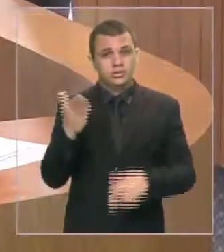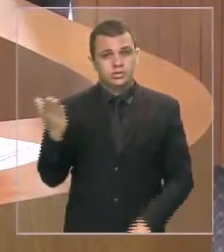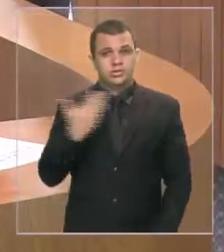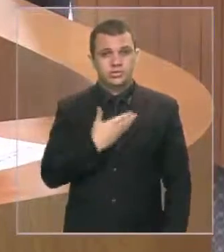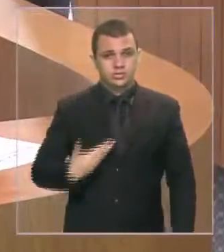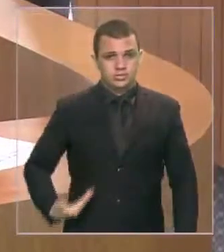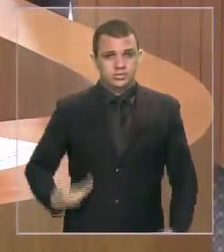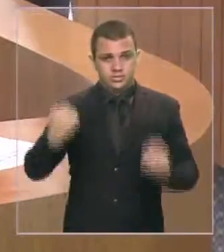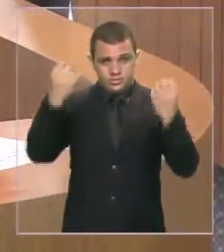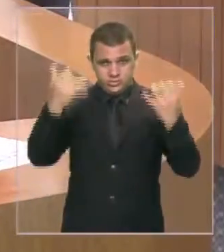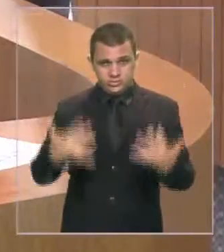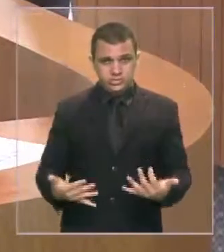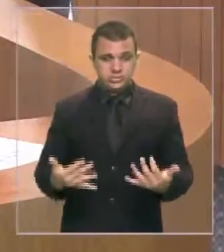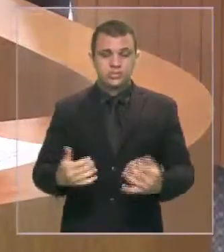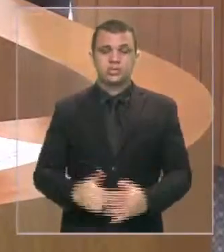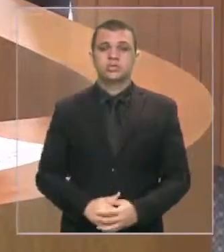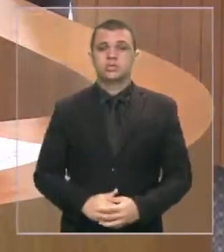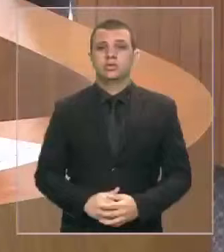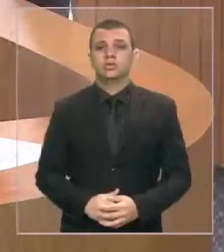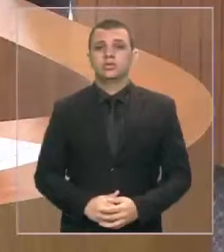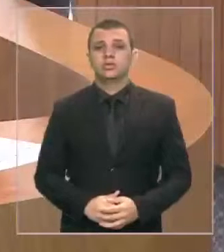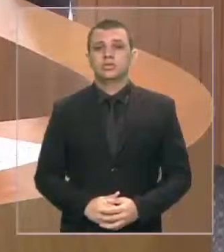governador diz,